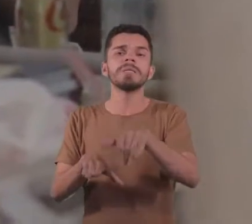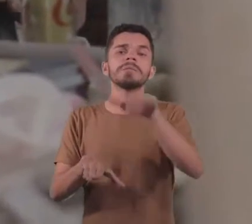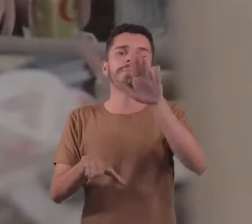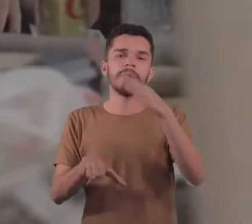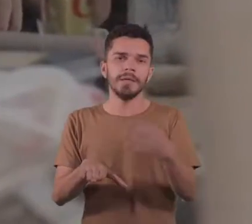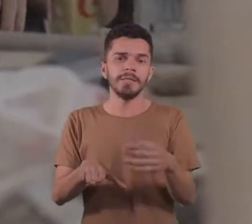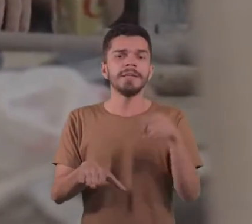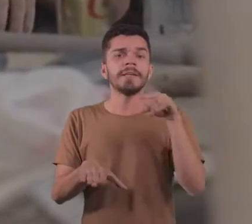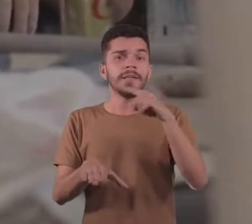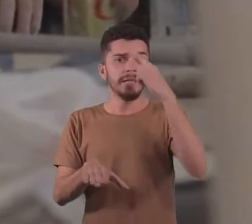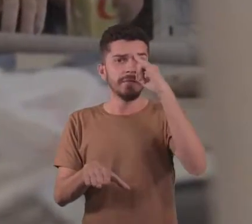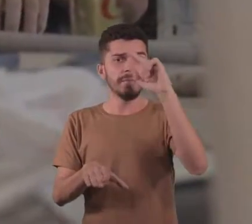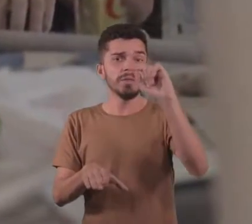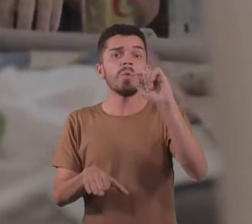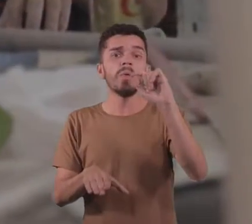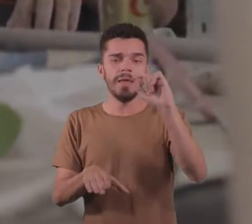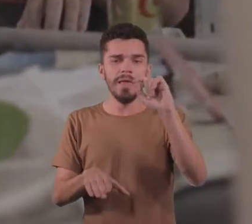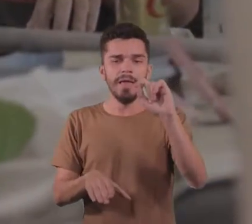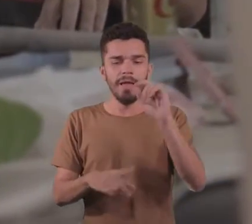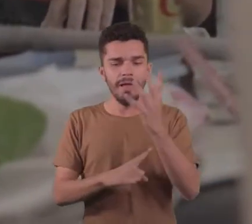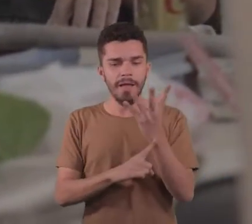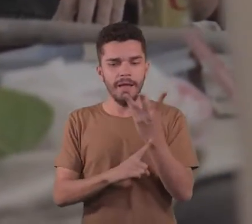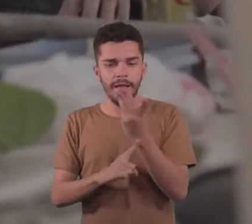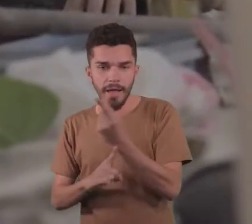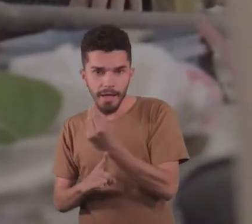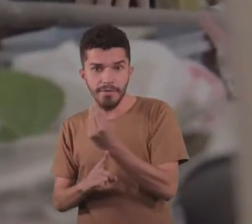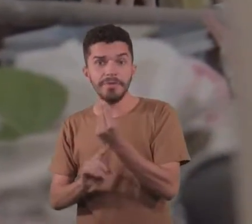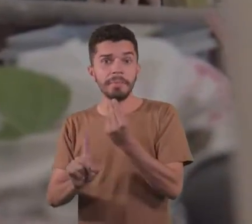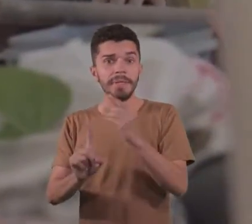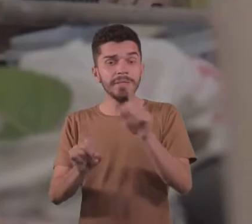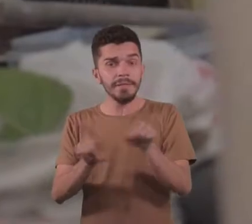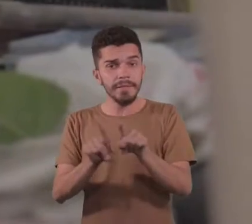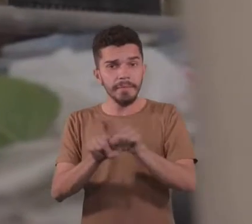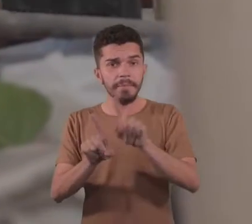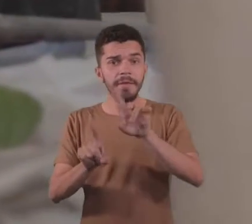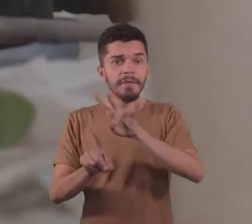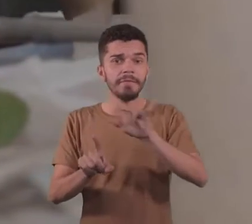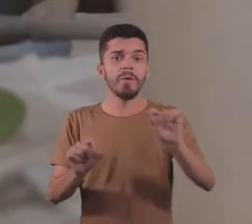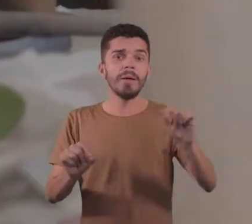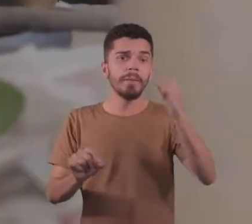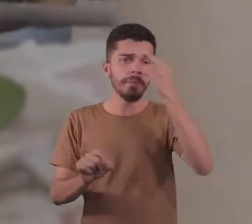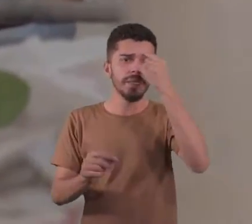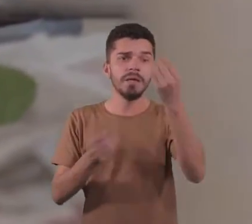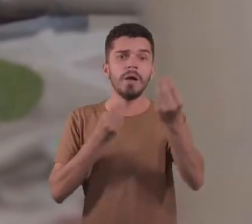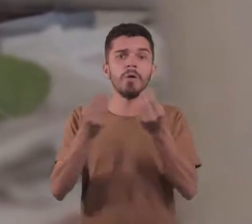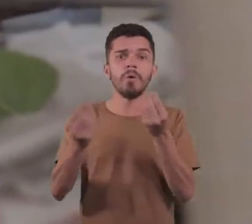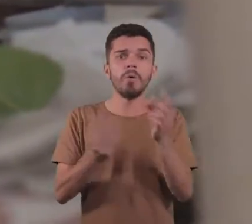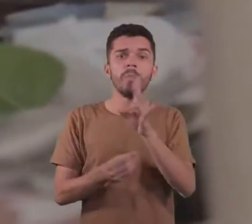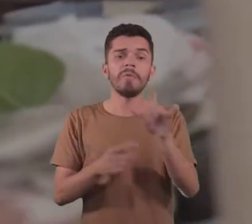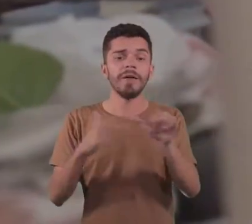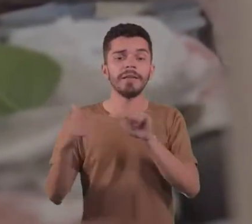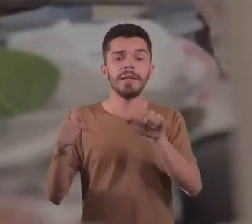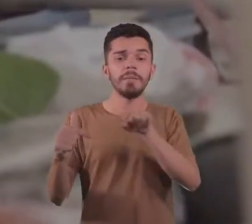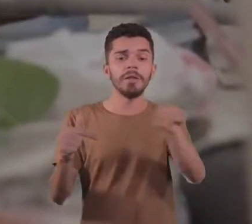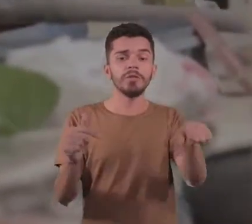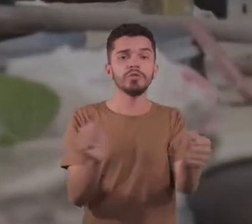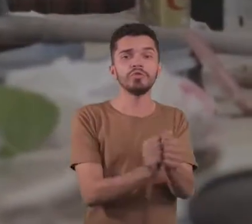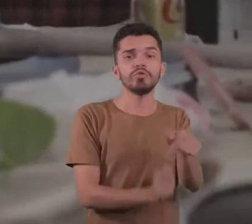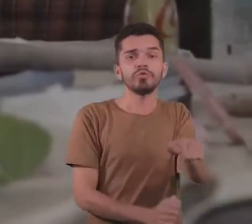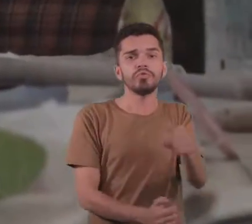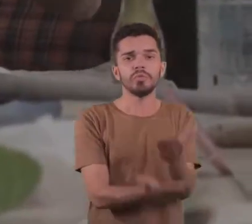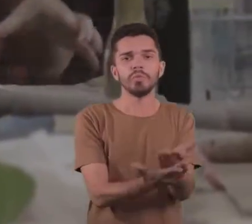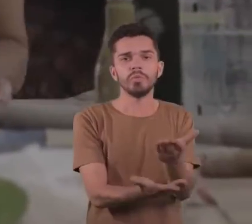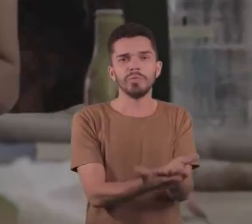vai pensar como ensinar, né, como trabalhar a produção artística junto a estudantes. O campo